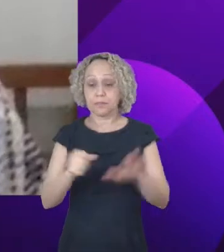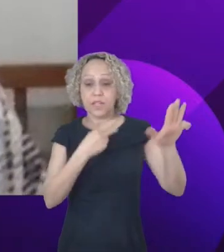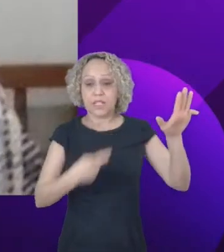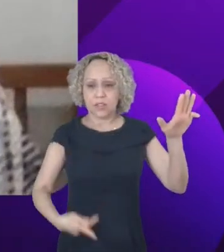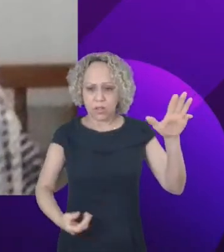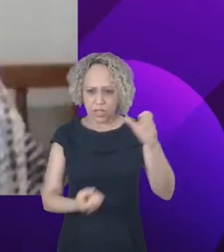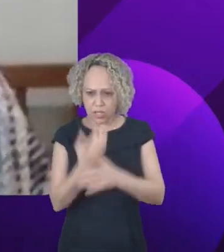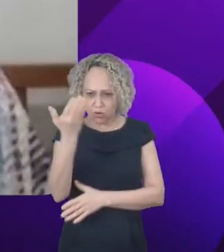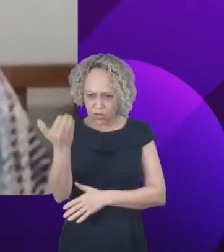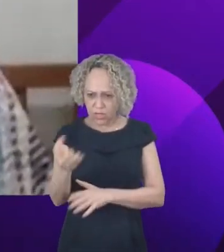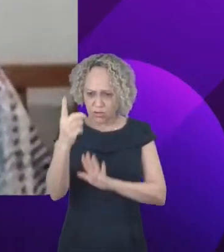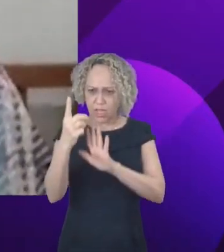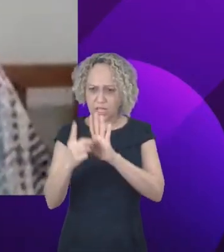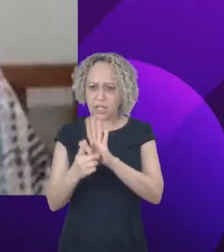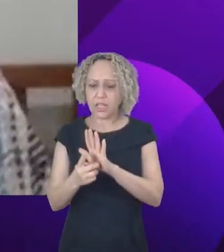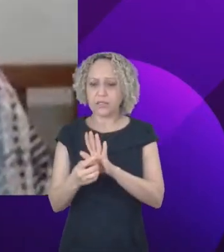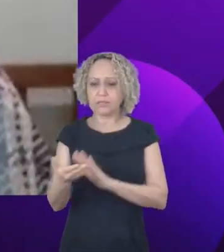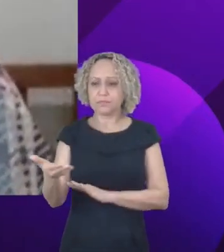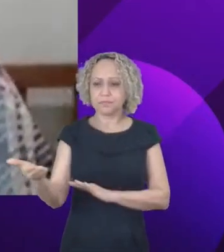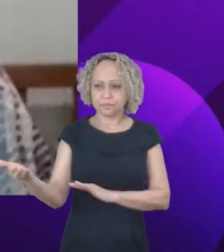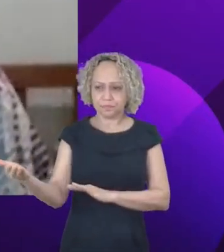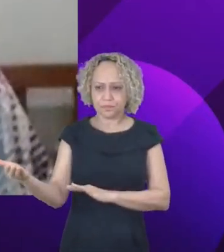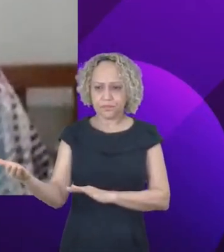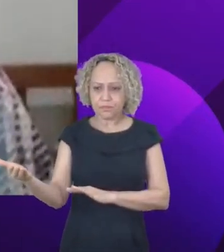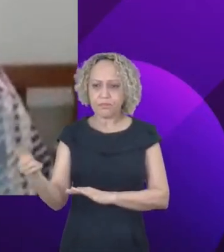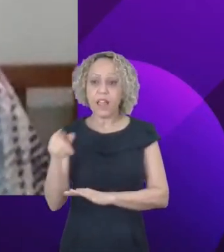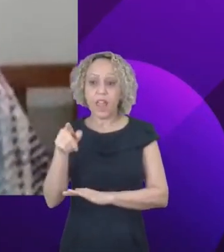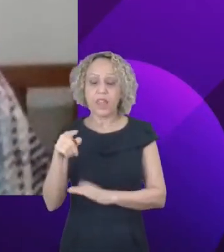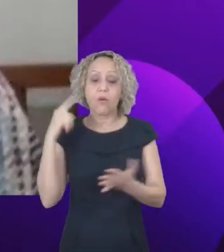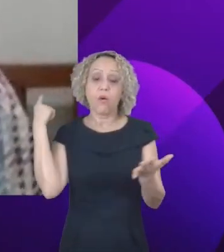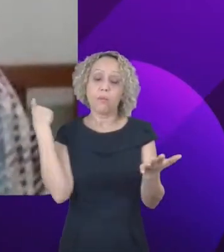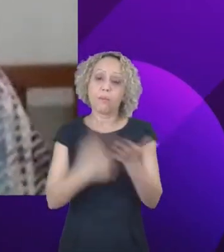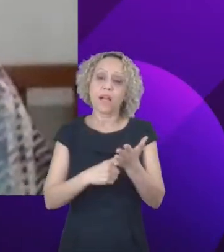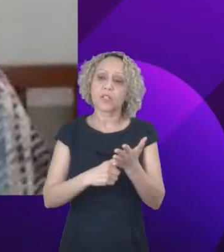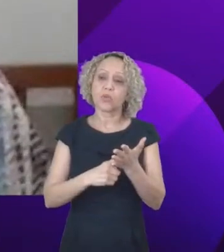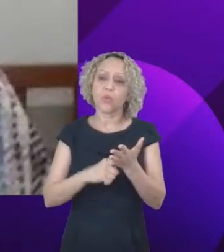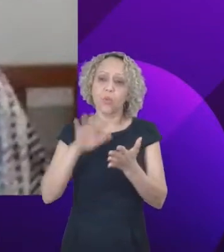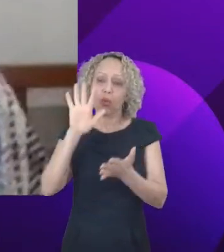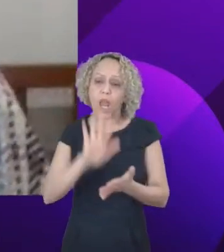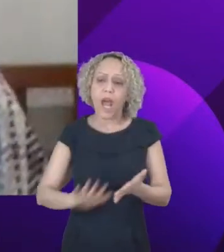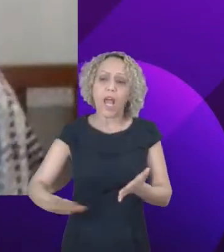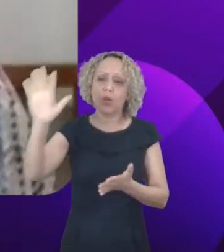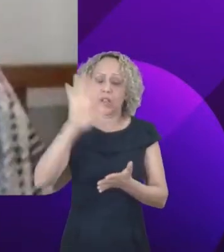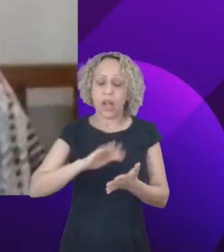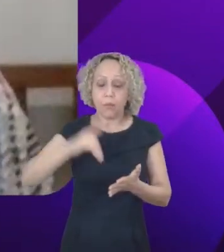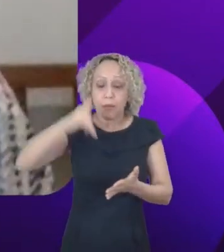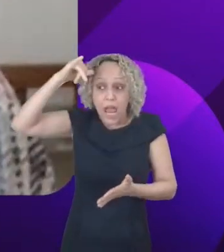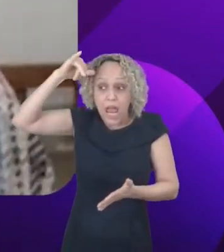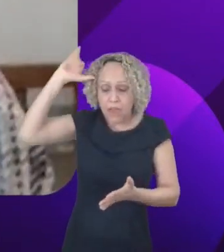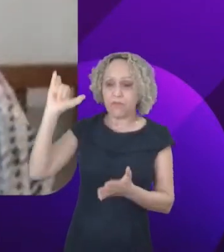Decreto 11.640. Nesse Pacto Nacional de Prevenção aos Feminicídios,